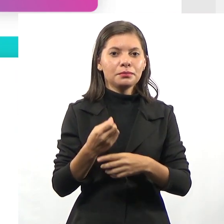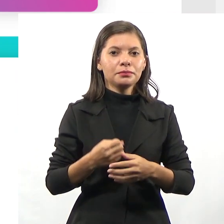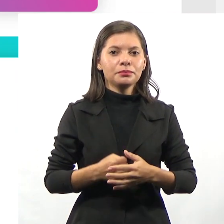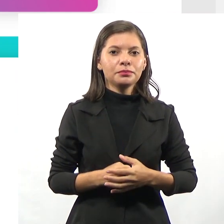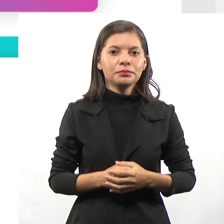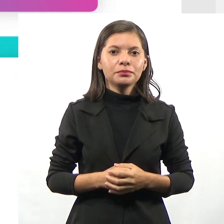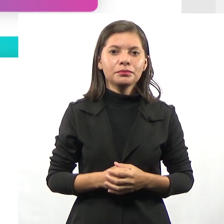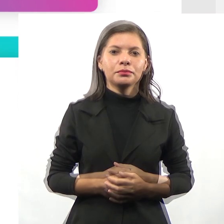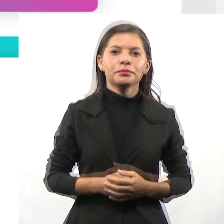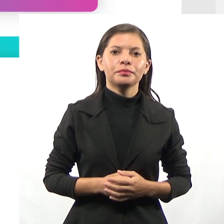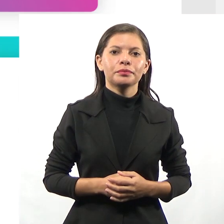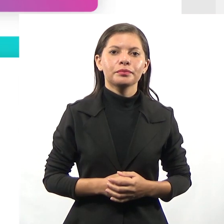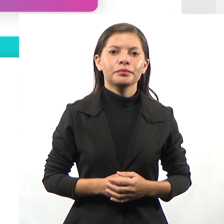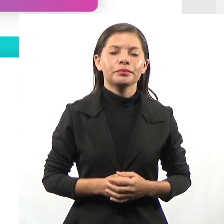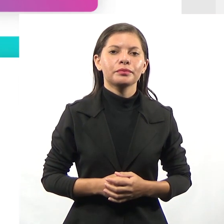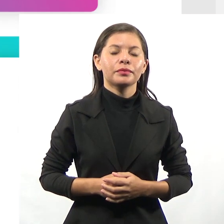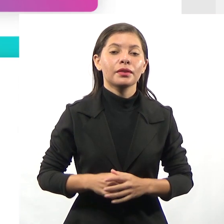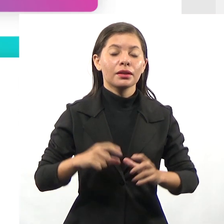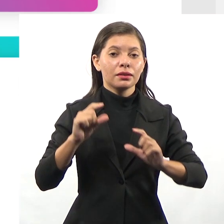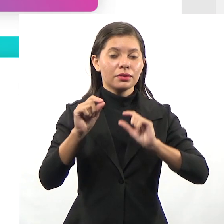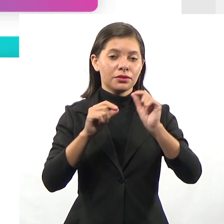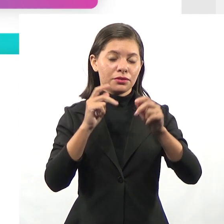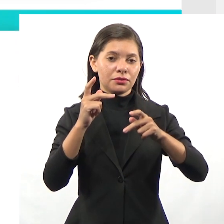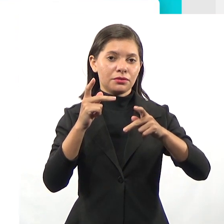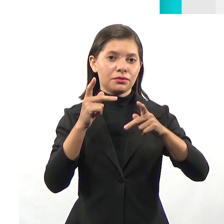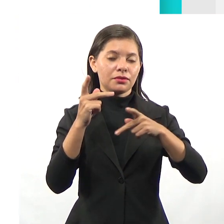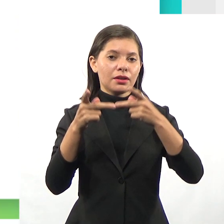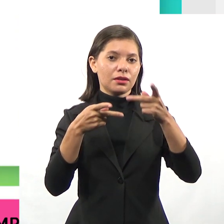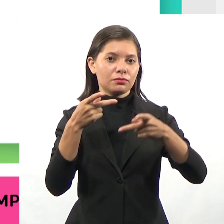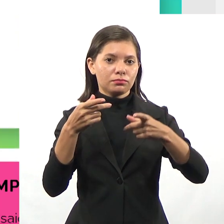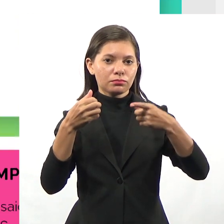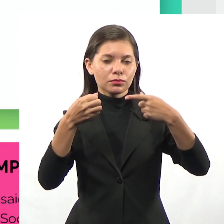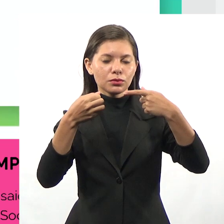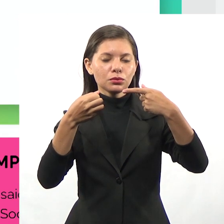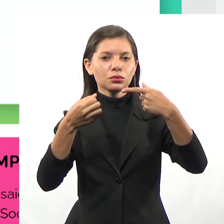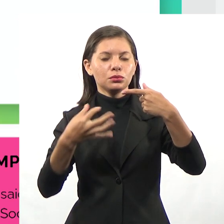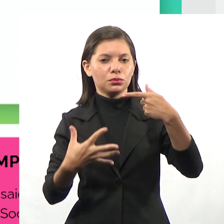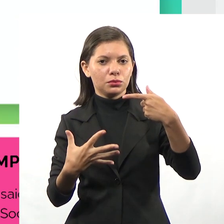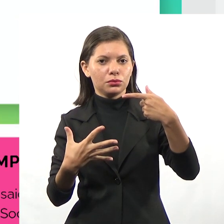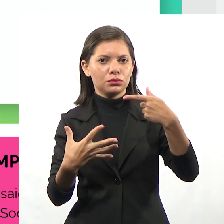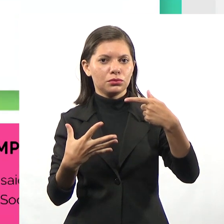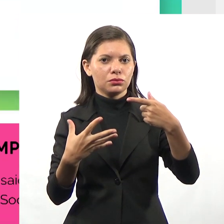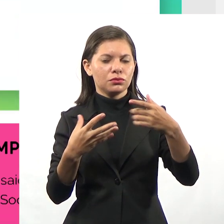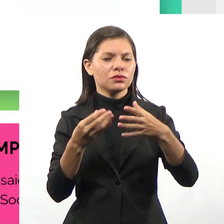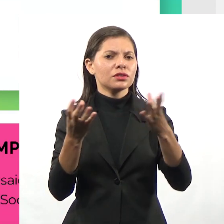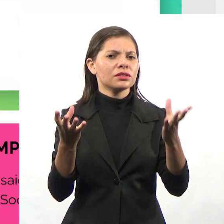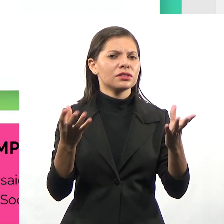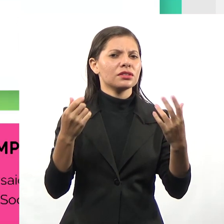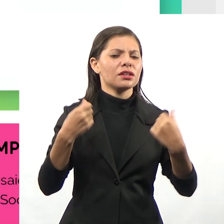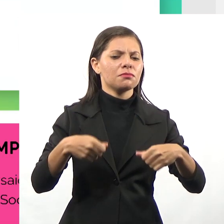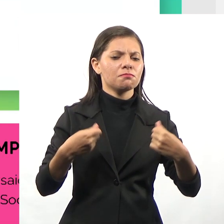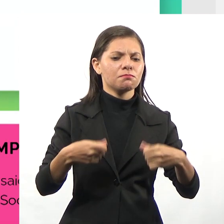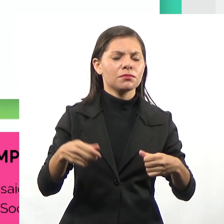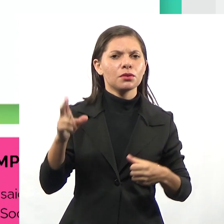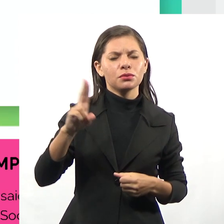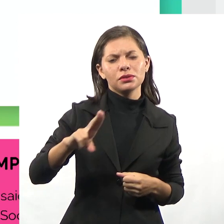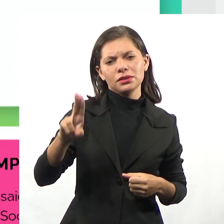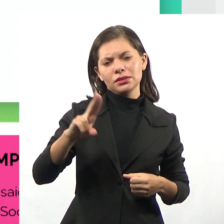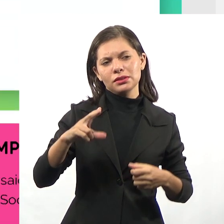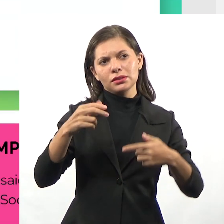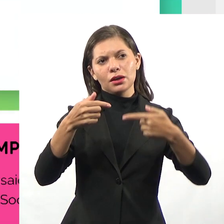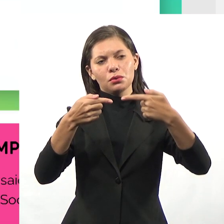possa te oferecer um produto. Certo? Mas quando a gente fala do Google, será que você consegue utilizar o